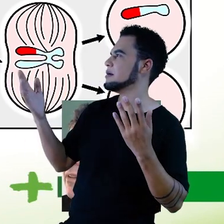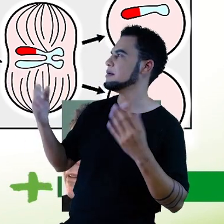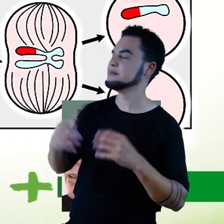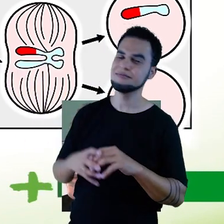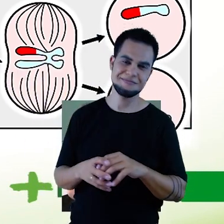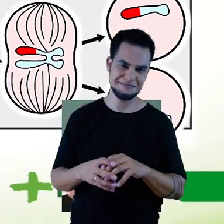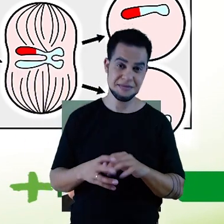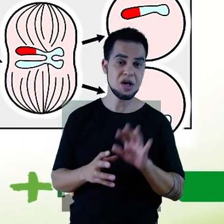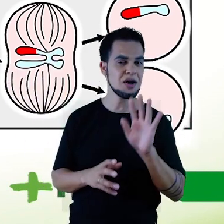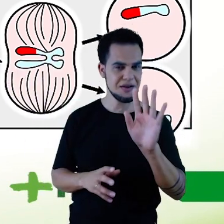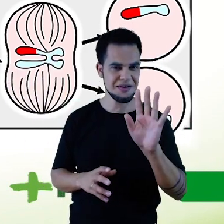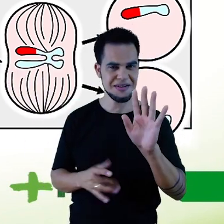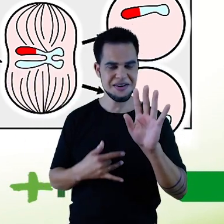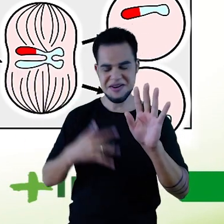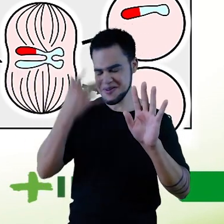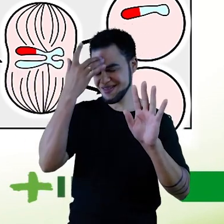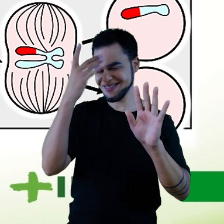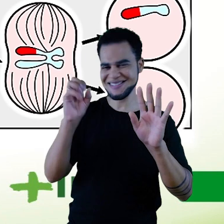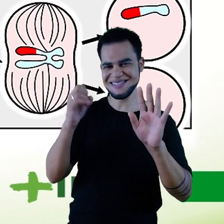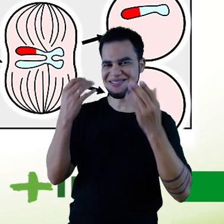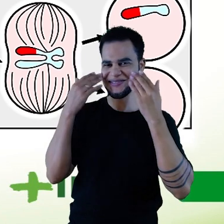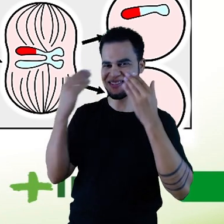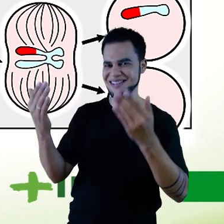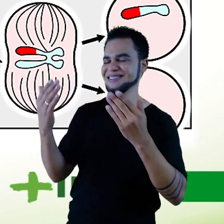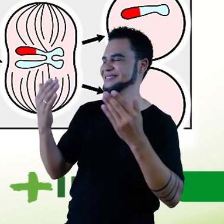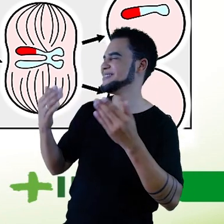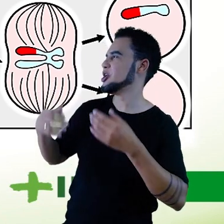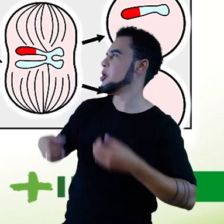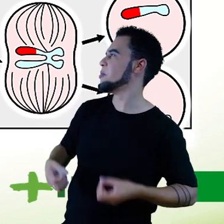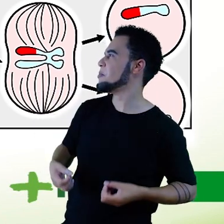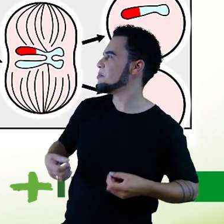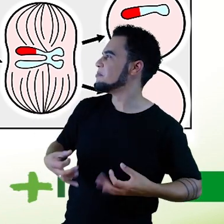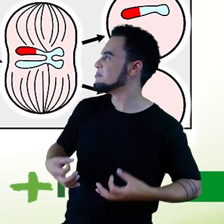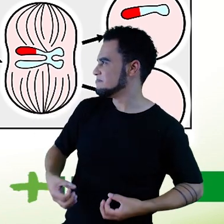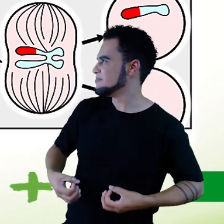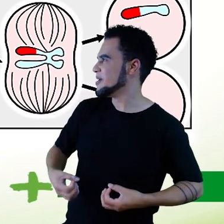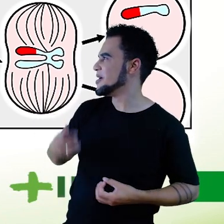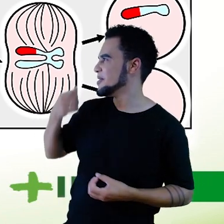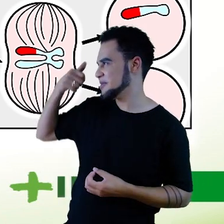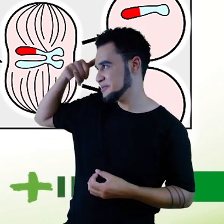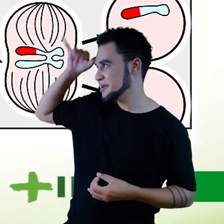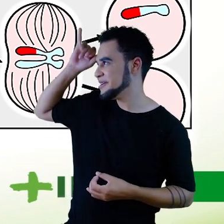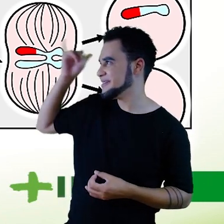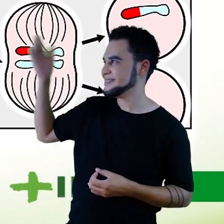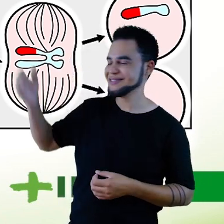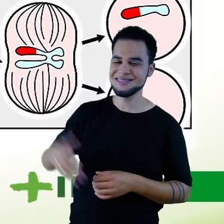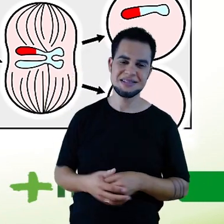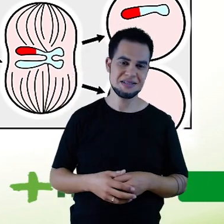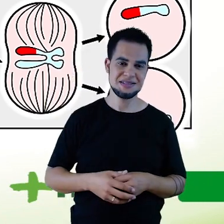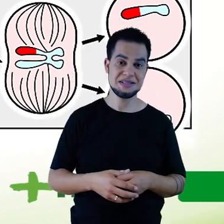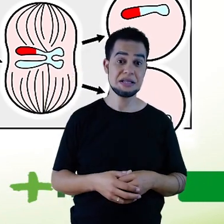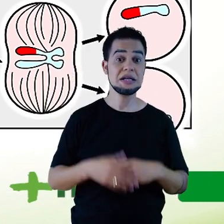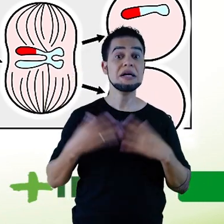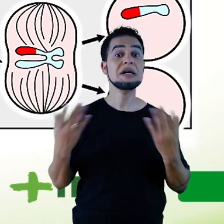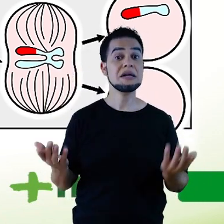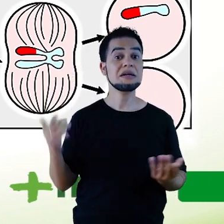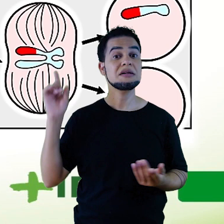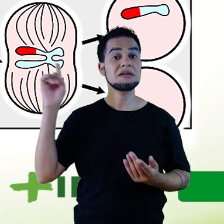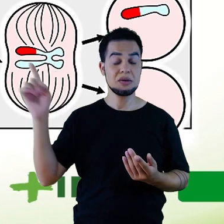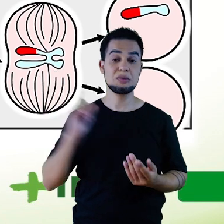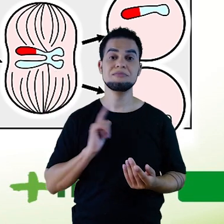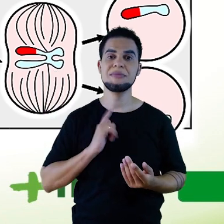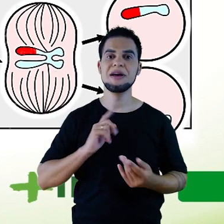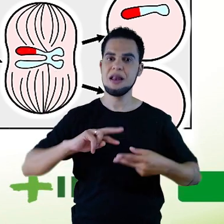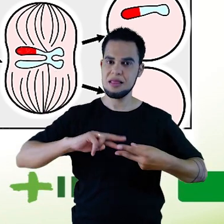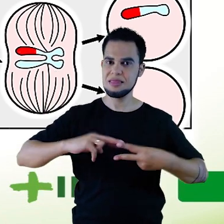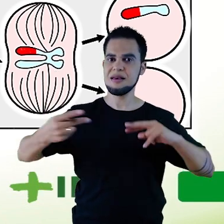licença. Gente, eu nem sei se eu fiquei na frente do testículo do boi. Aí, essa célula aqui então replicou o